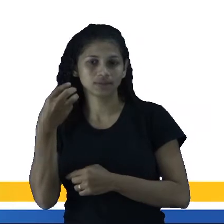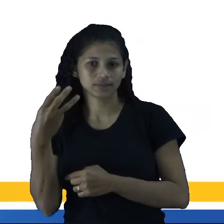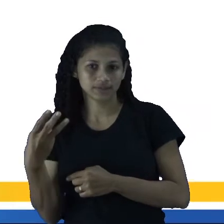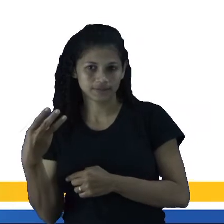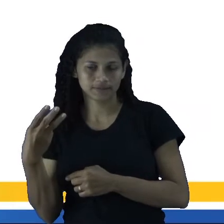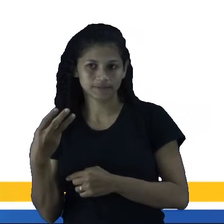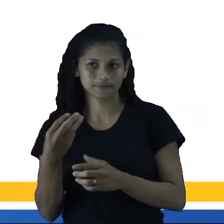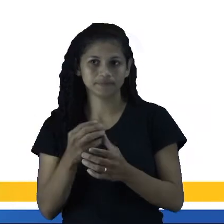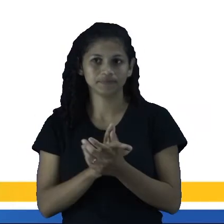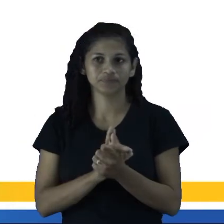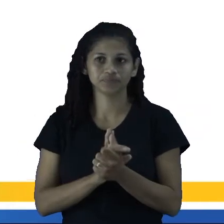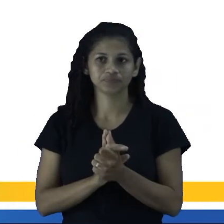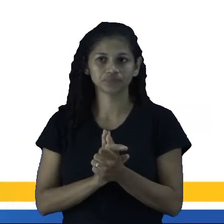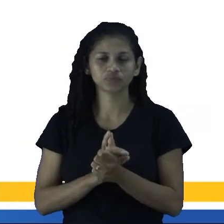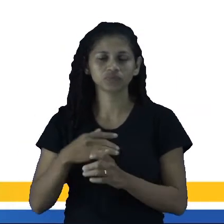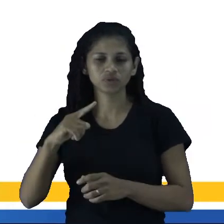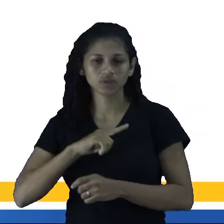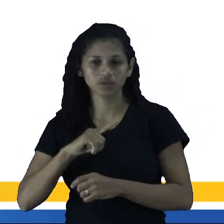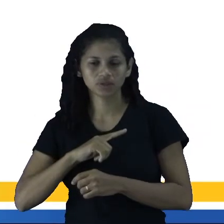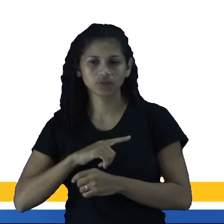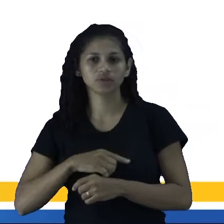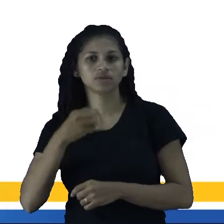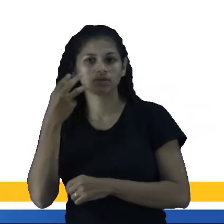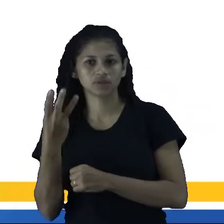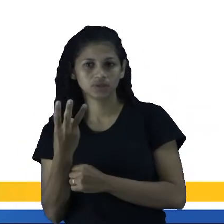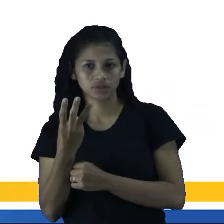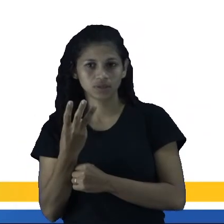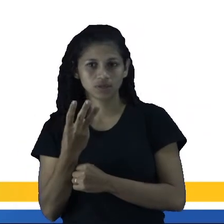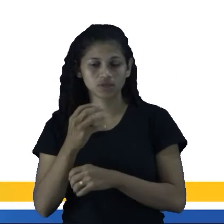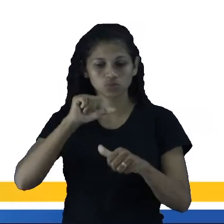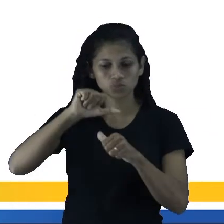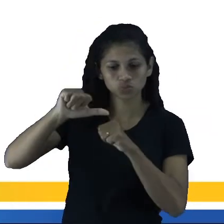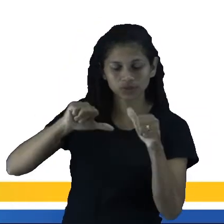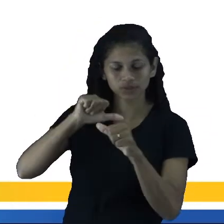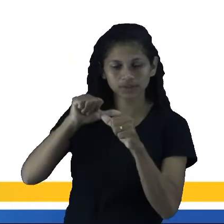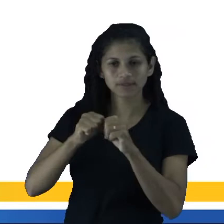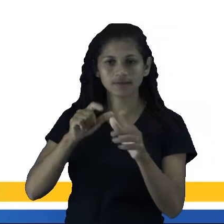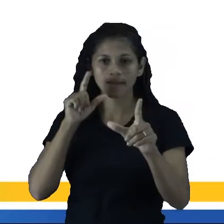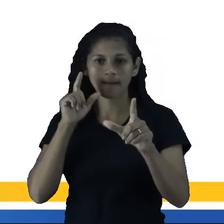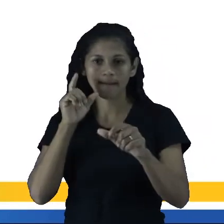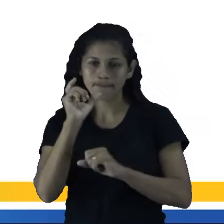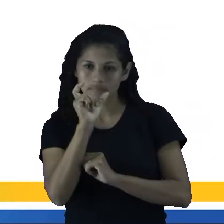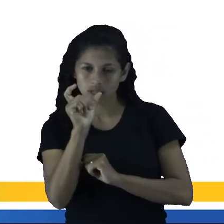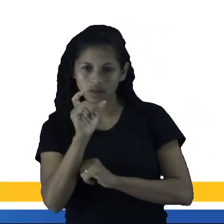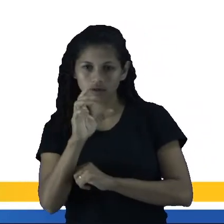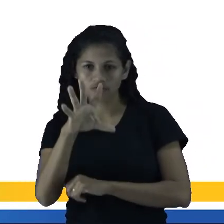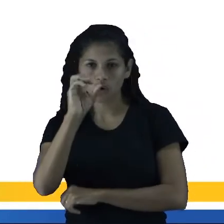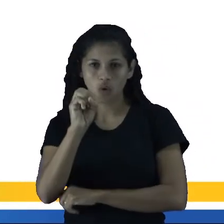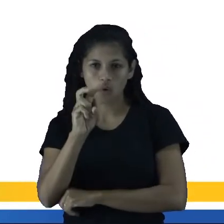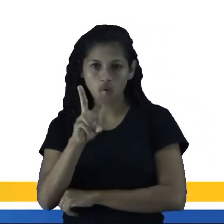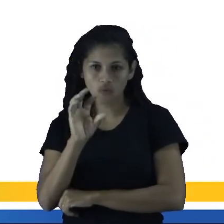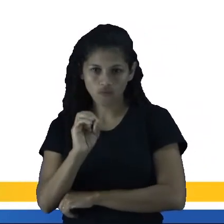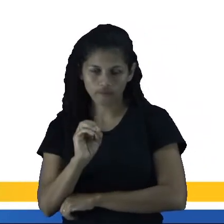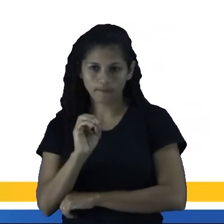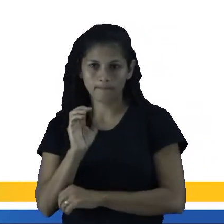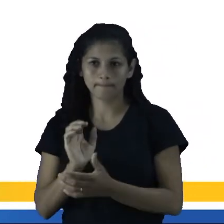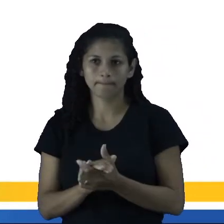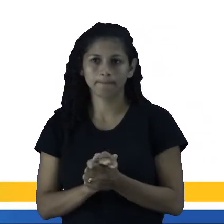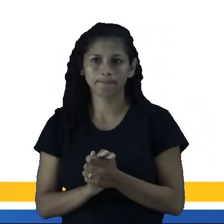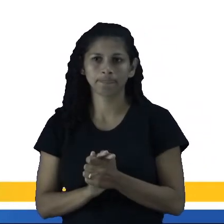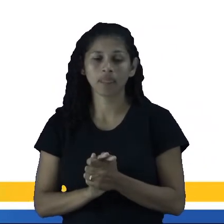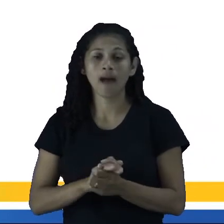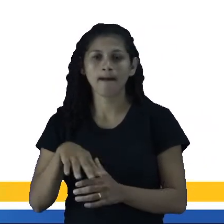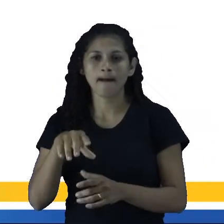3 permutações da palavra ovo. Ok, pessoal? Nesse caso, vamos ver agora se fosse a